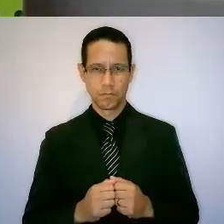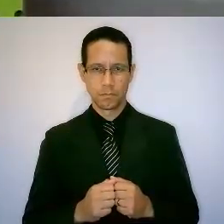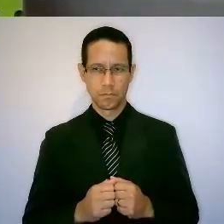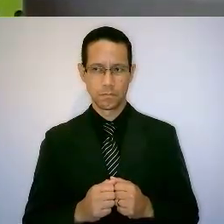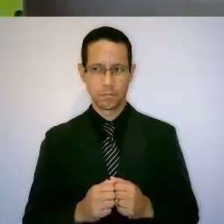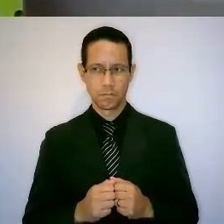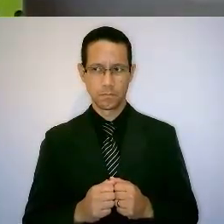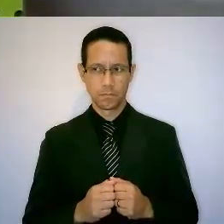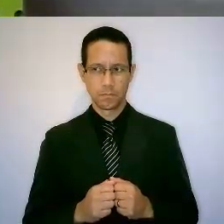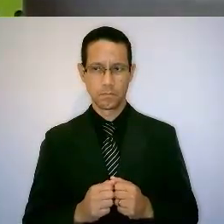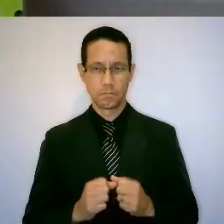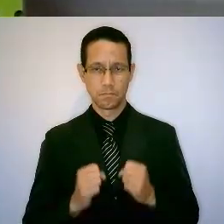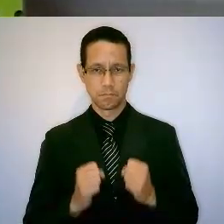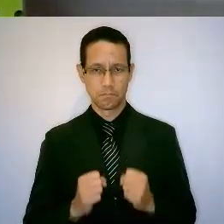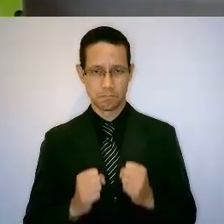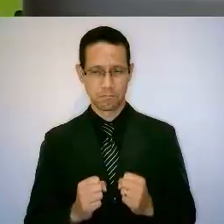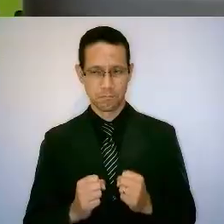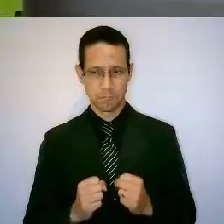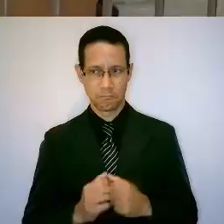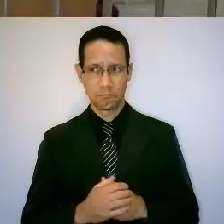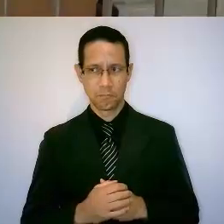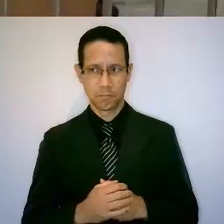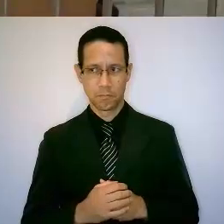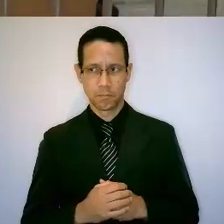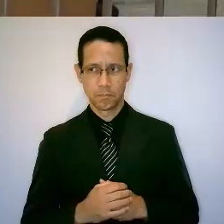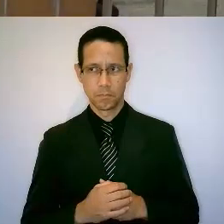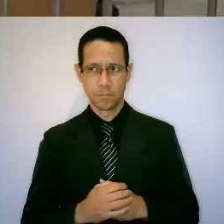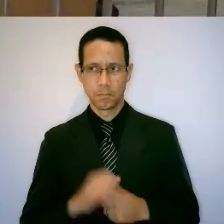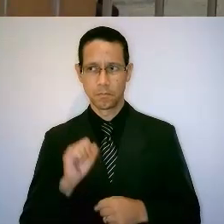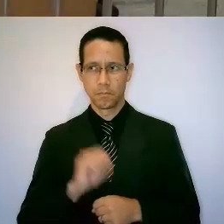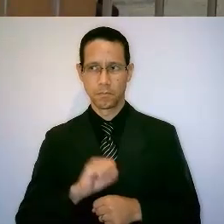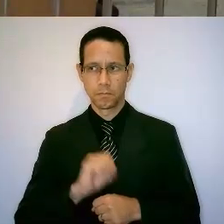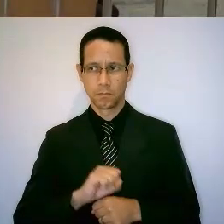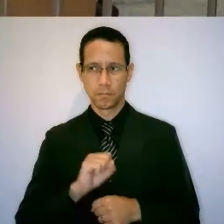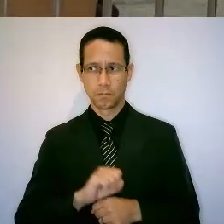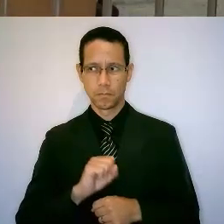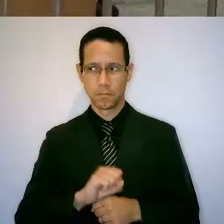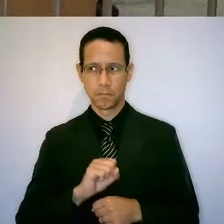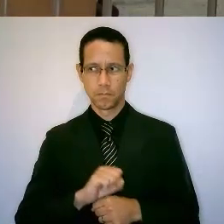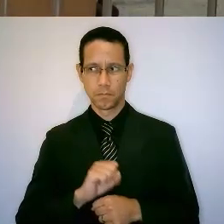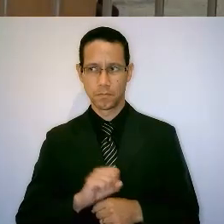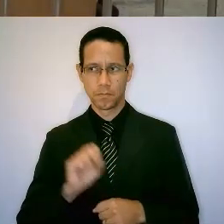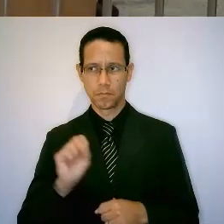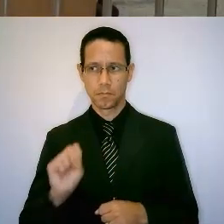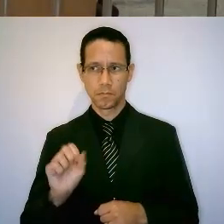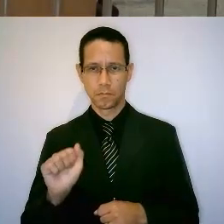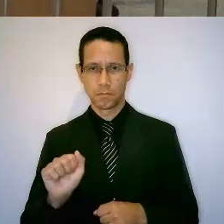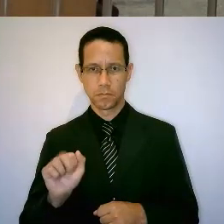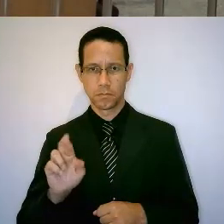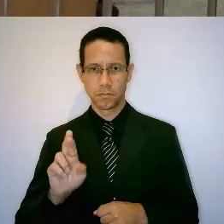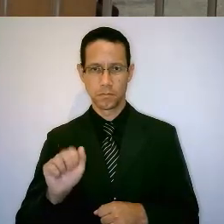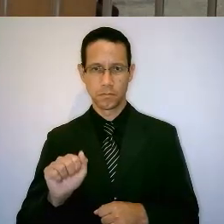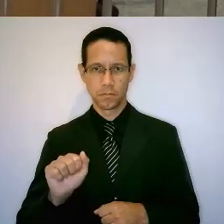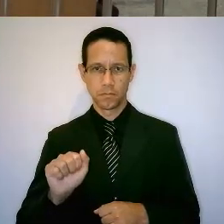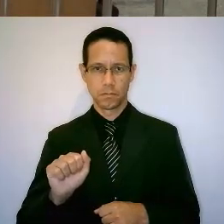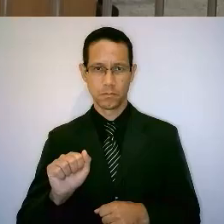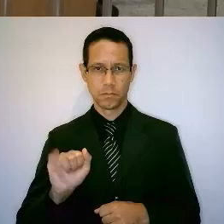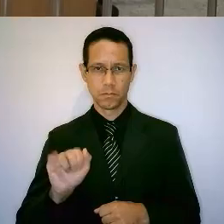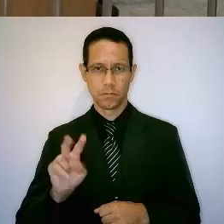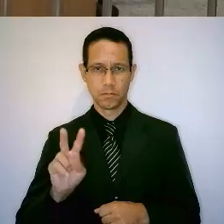vocês me permite eu posso assim aí vamos ter que aguardar do Saraiva né porque vai ele é o relator